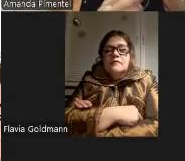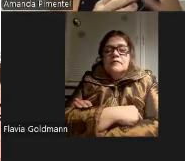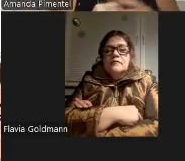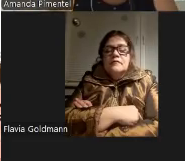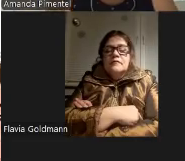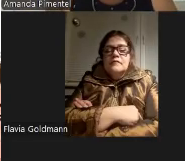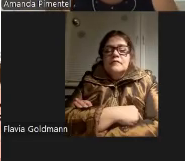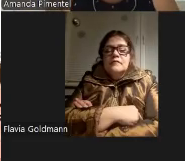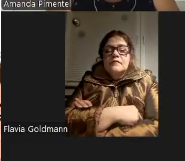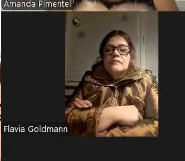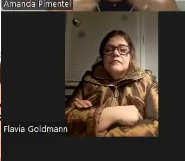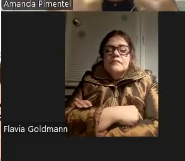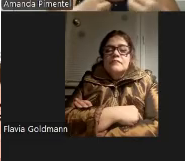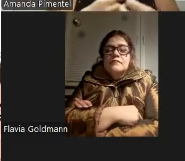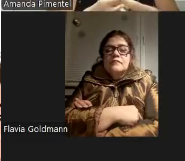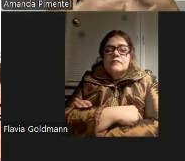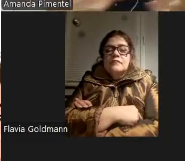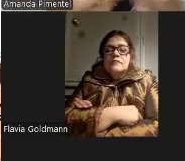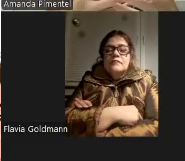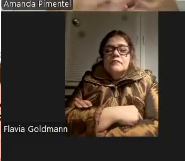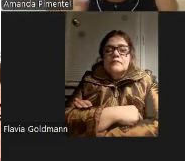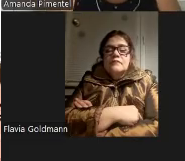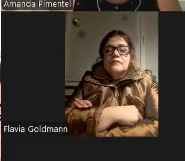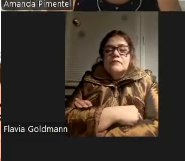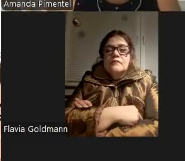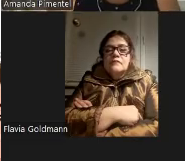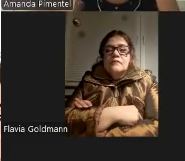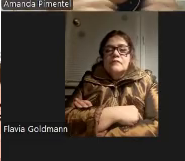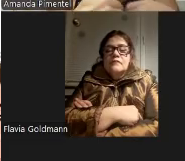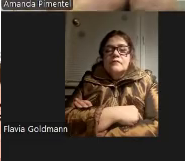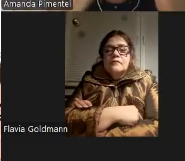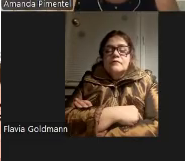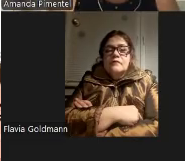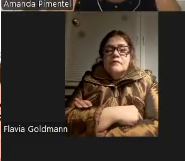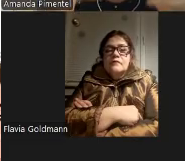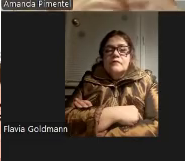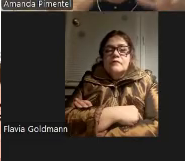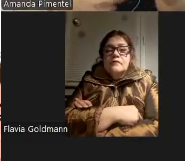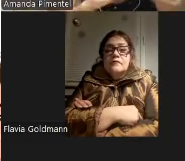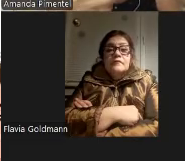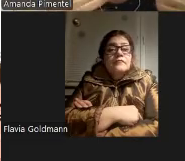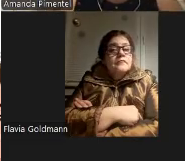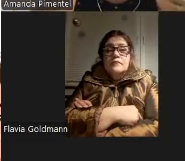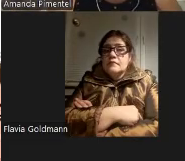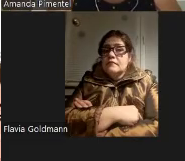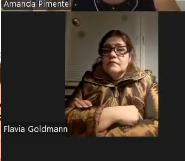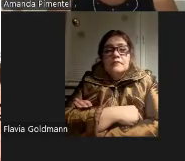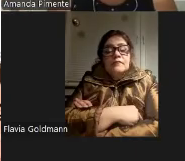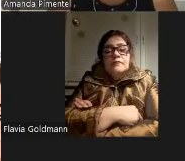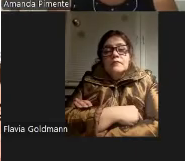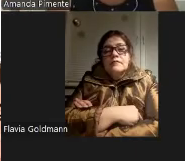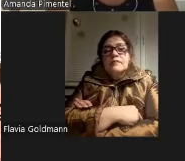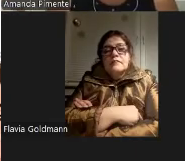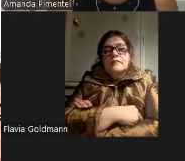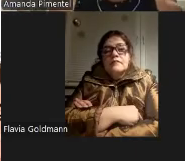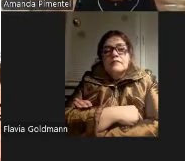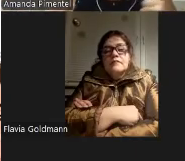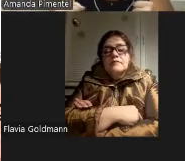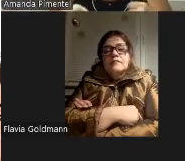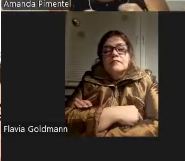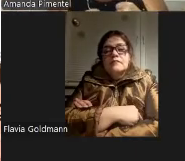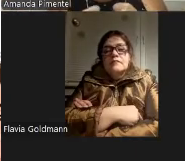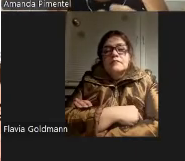aquela informação, e a gente sabe que conhecimento desorganizado nada mais é do que um bocado de informação sem sentido,